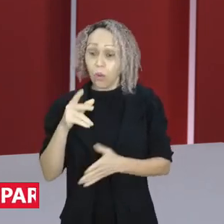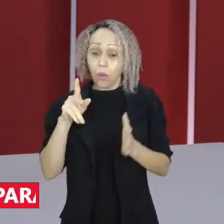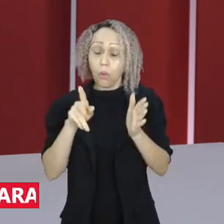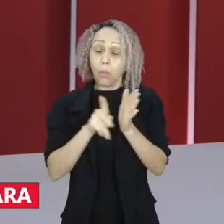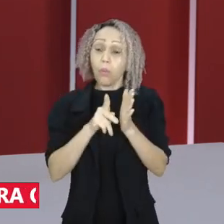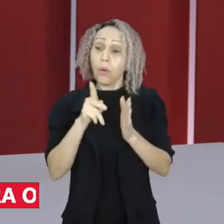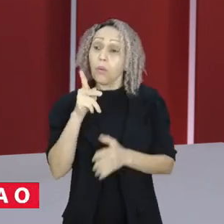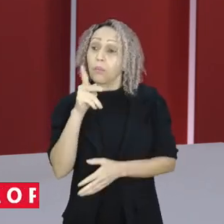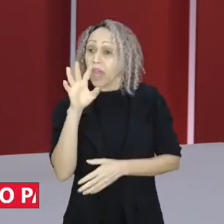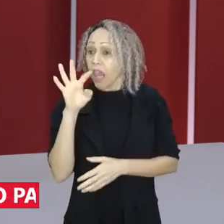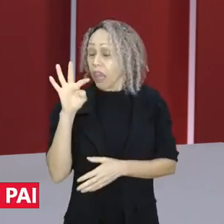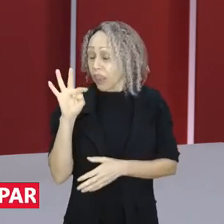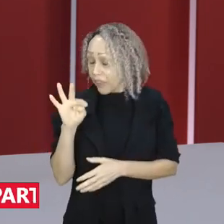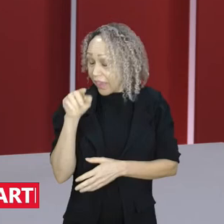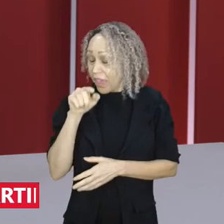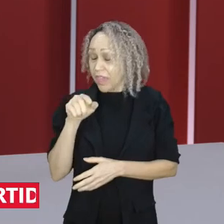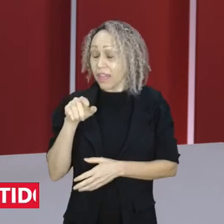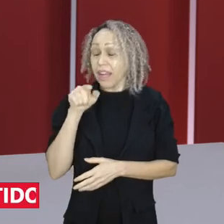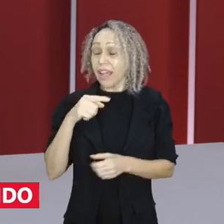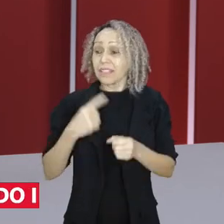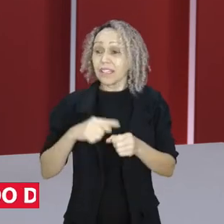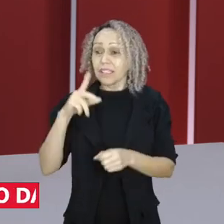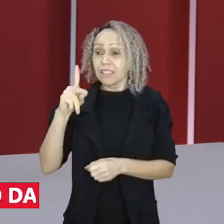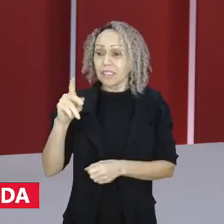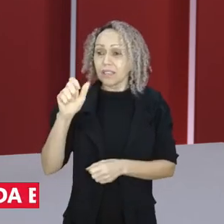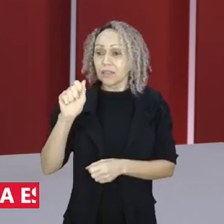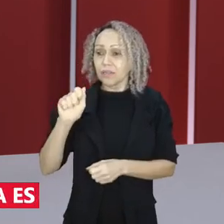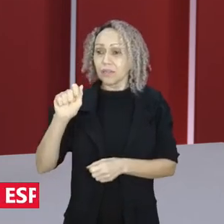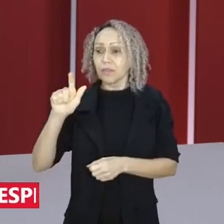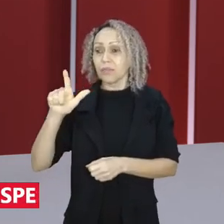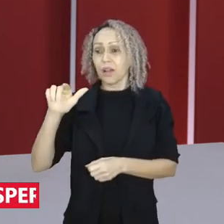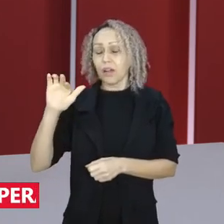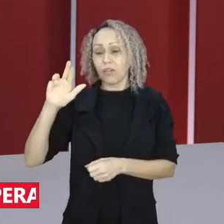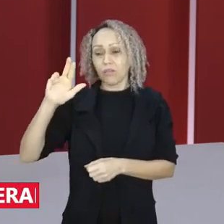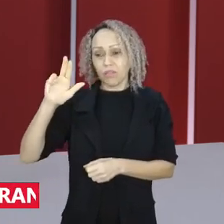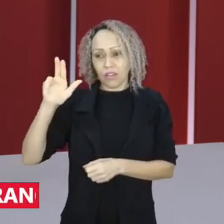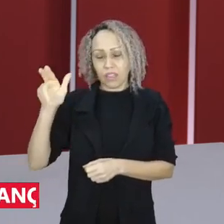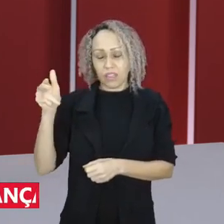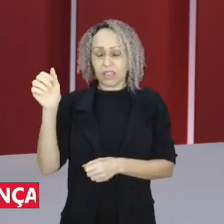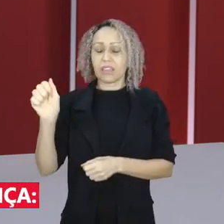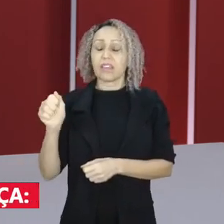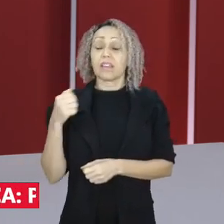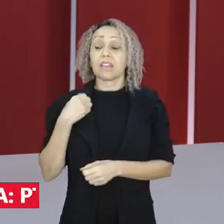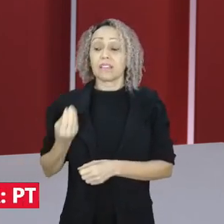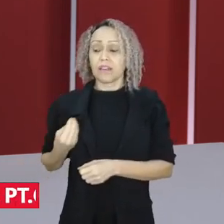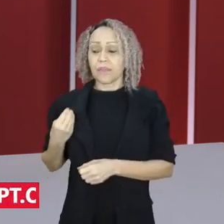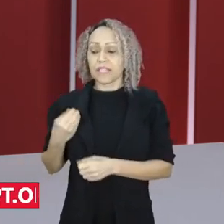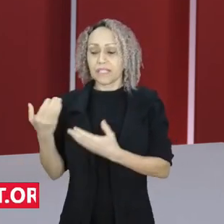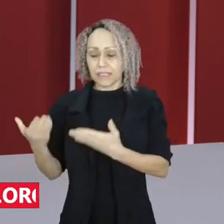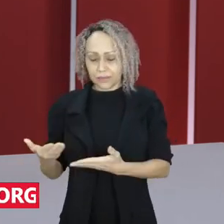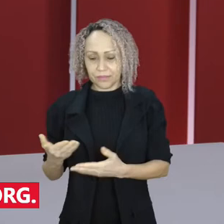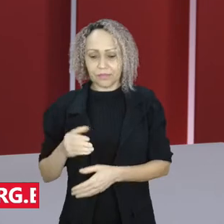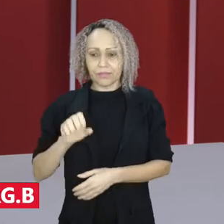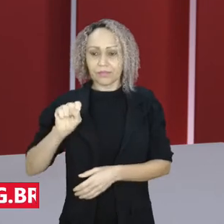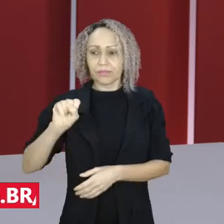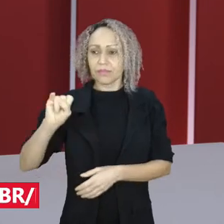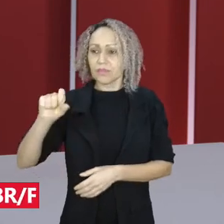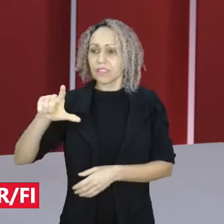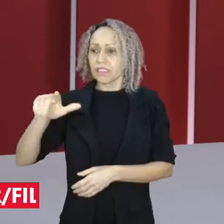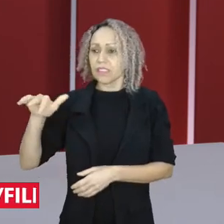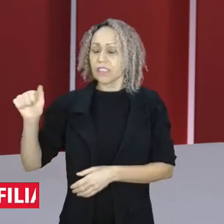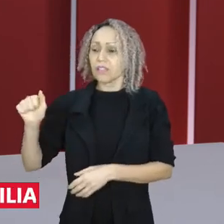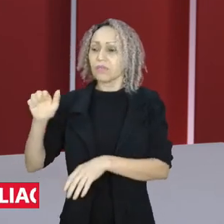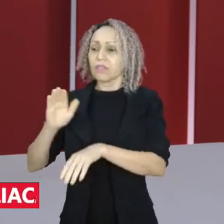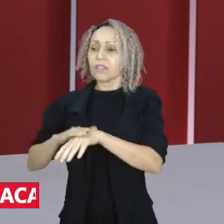o jornal PT Brasil dessa segunda-feira muito obrigada companheiro por essa conexão bom demais Silvia Mesquita lá de